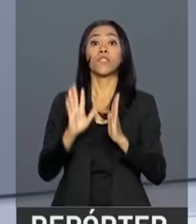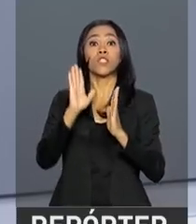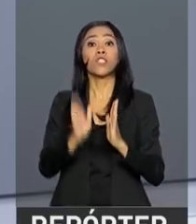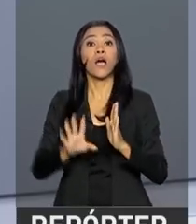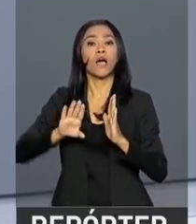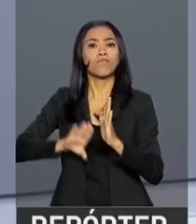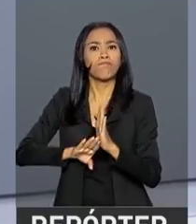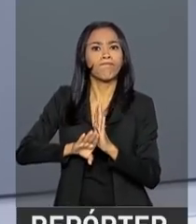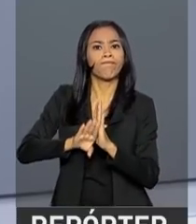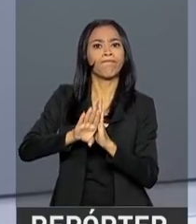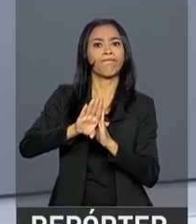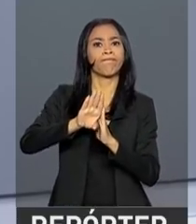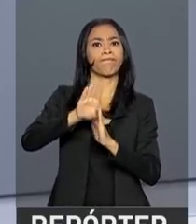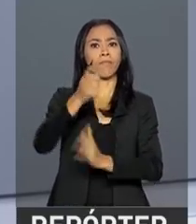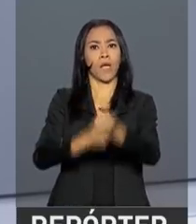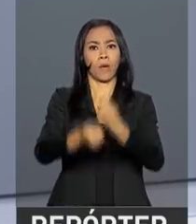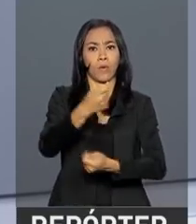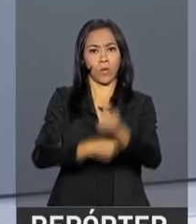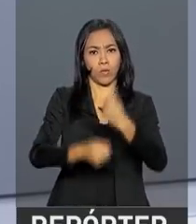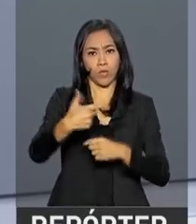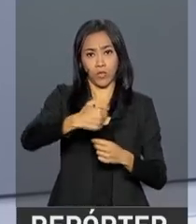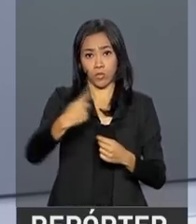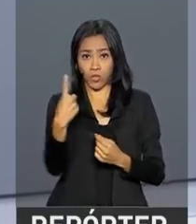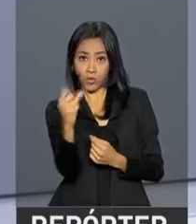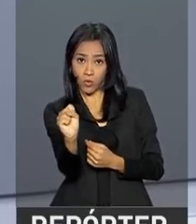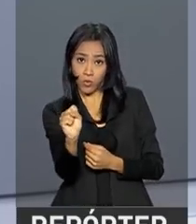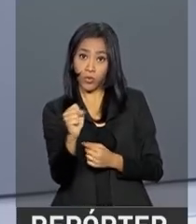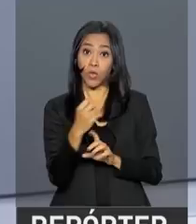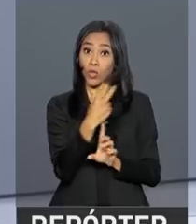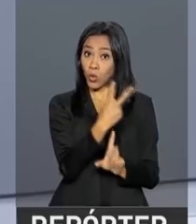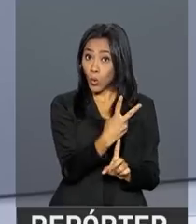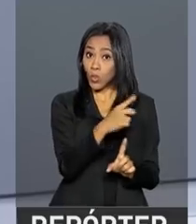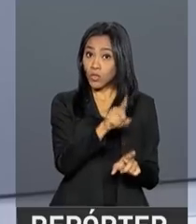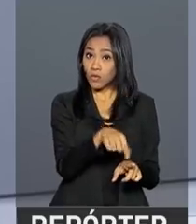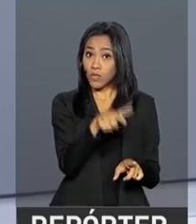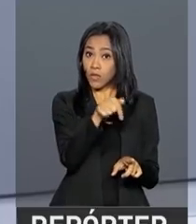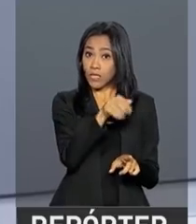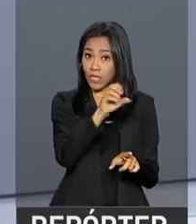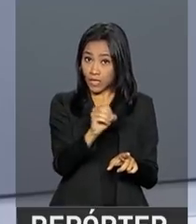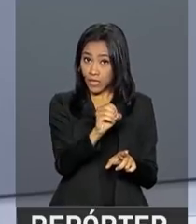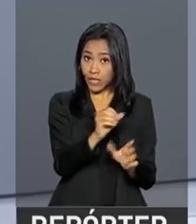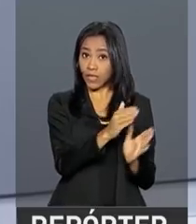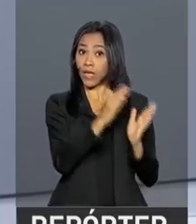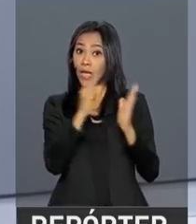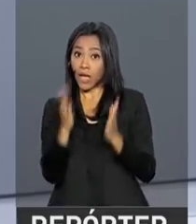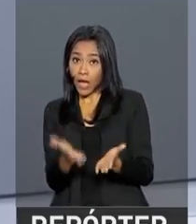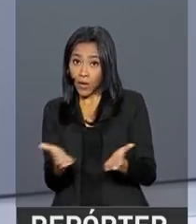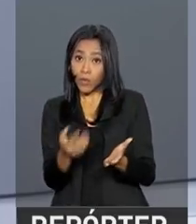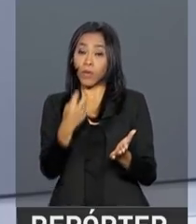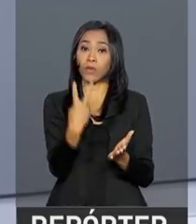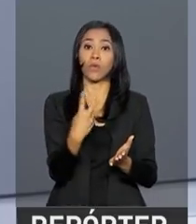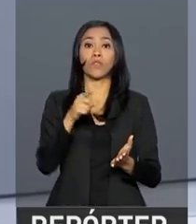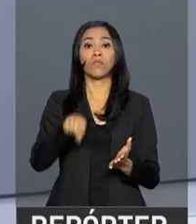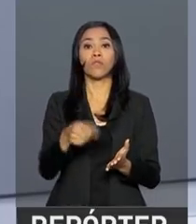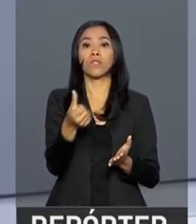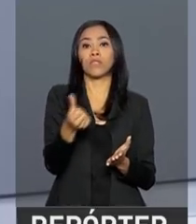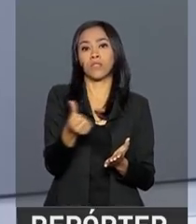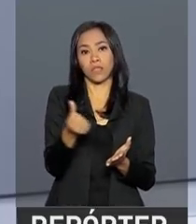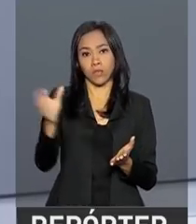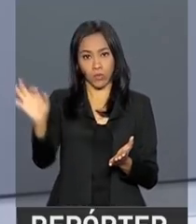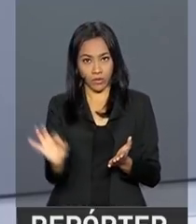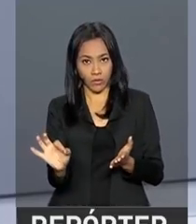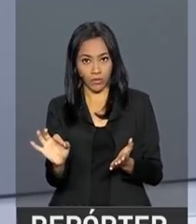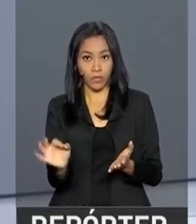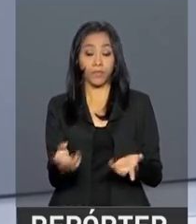o crescimento da economia em 2018 passou de 2,70 por cento para 2,66 por cento